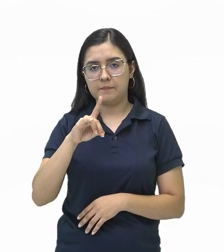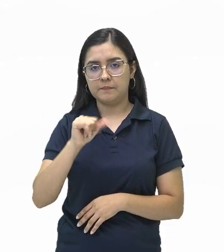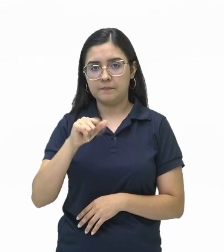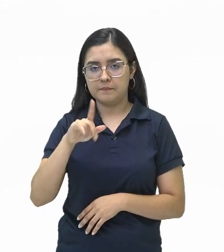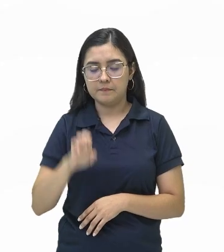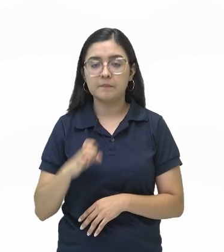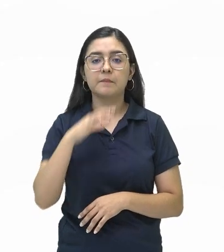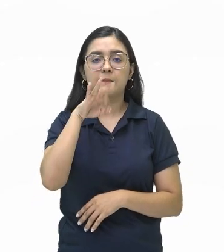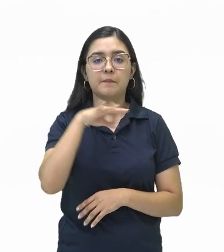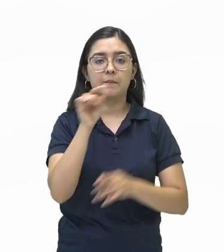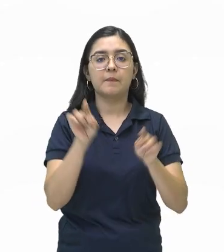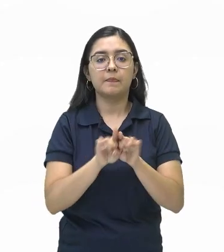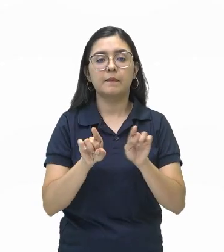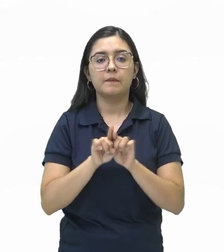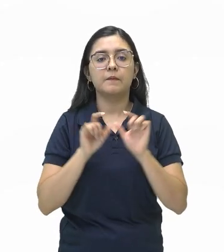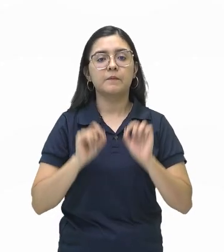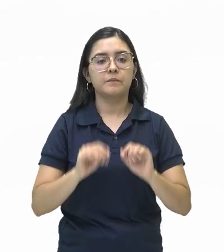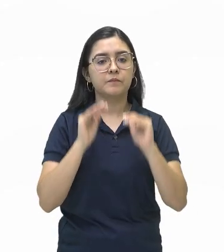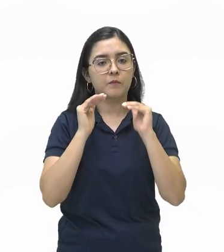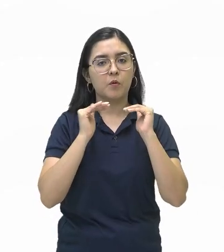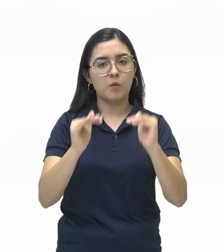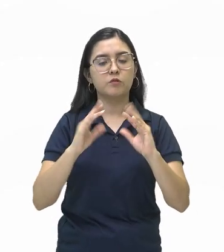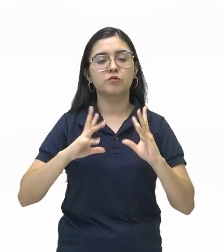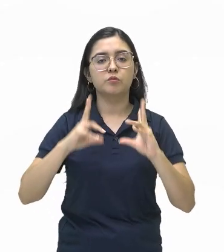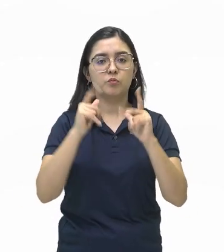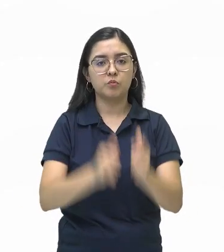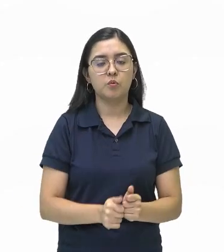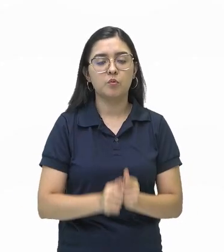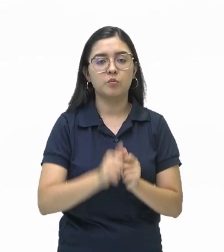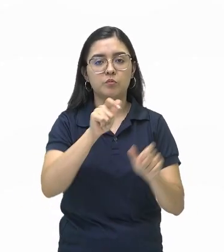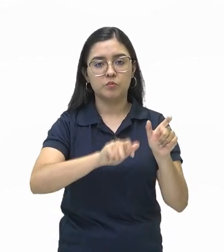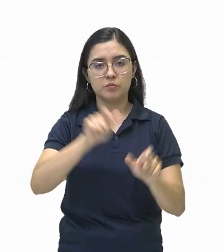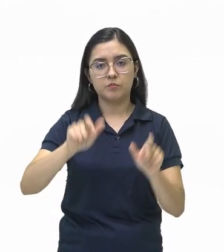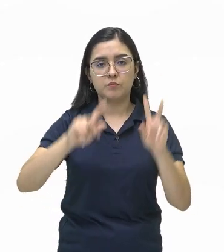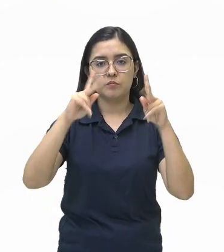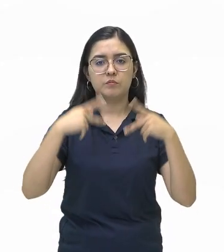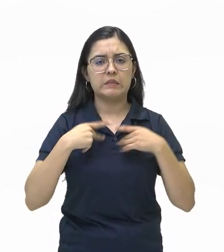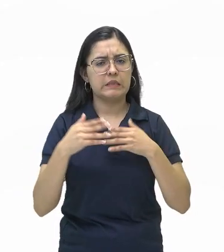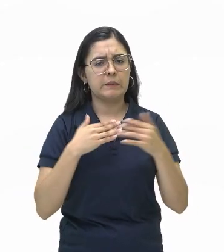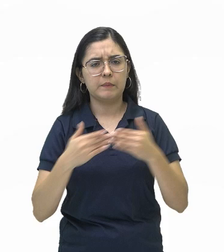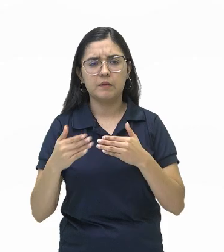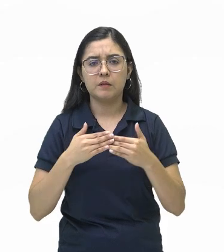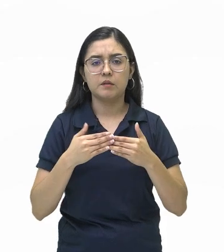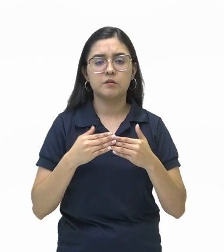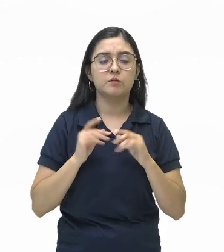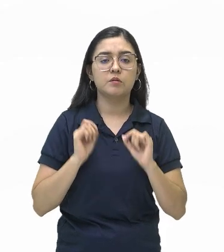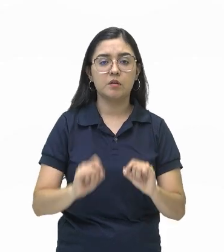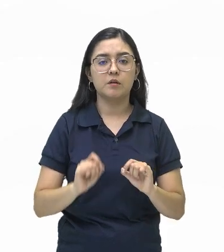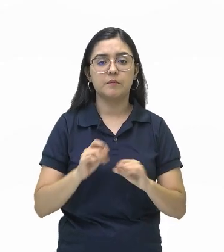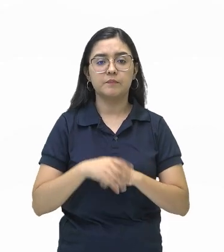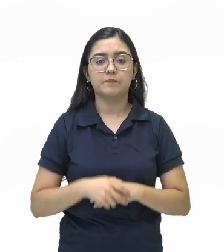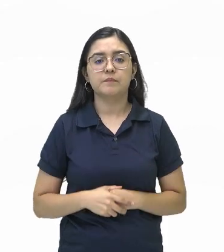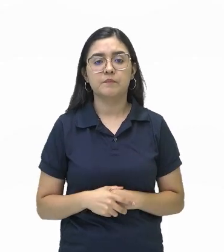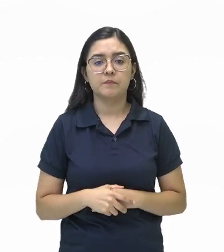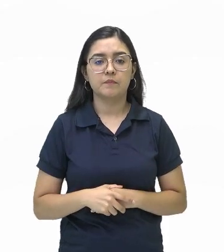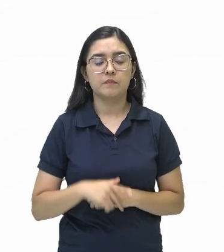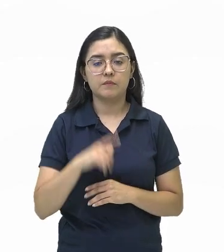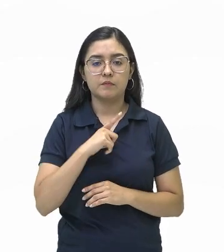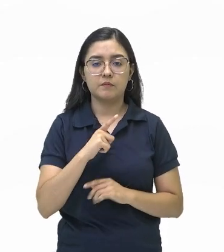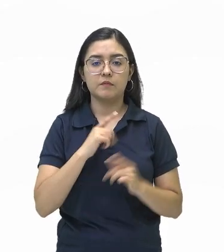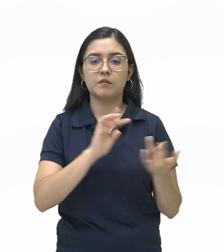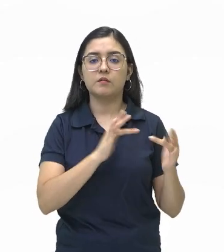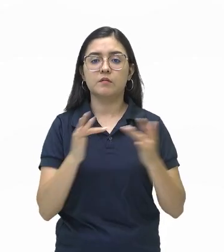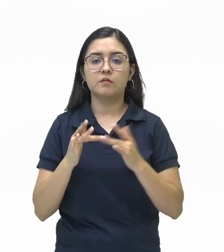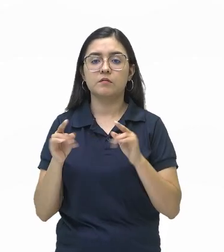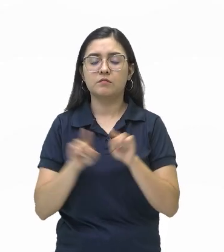espiritualidade e honra de todo ser humano, independente da sua condição perante a circunstância